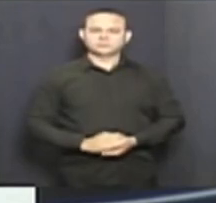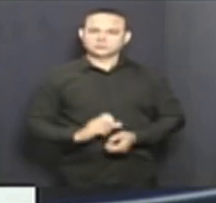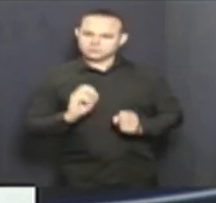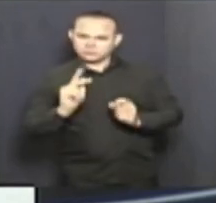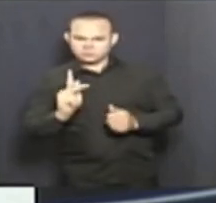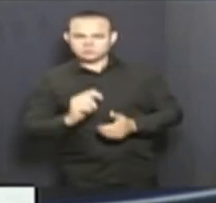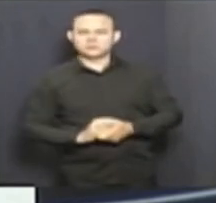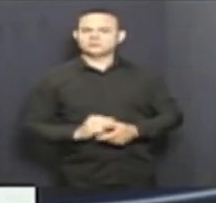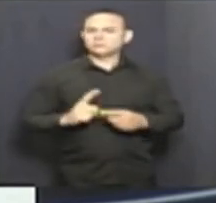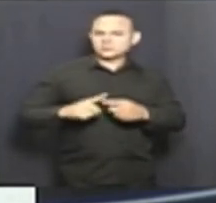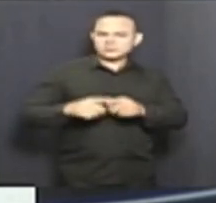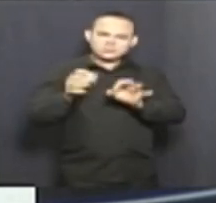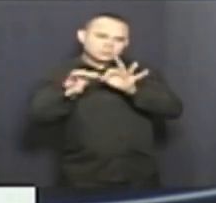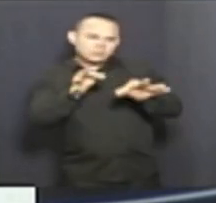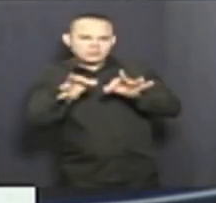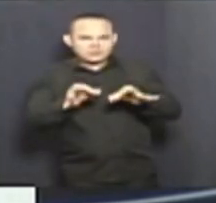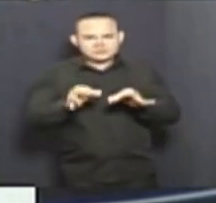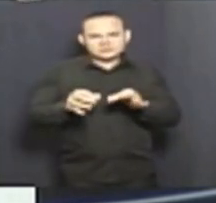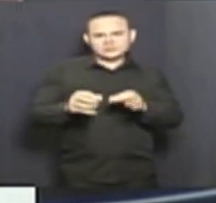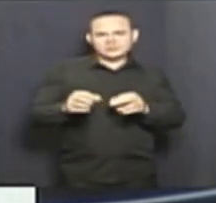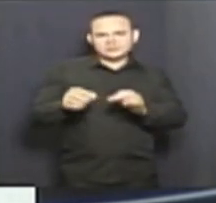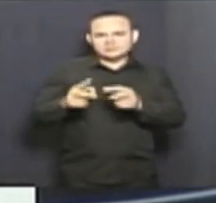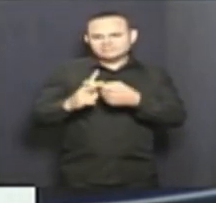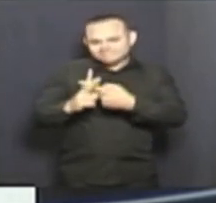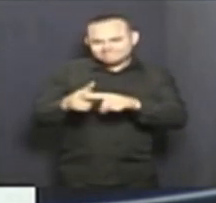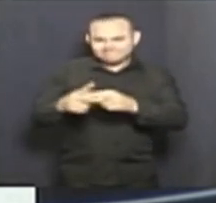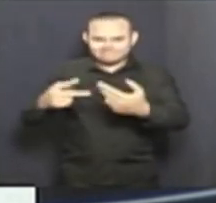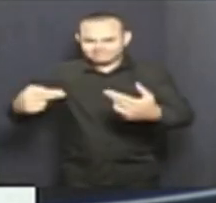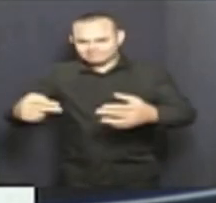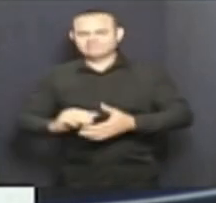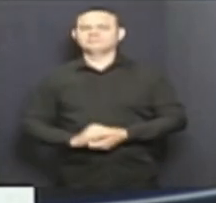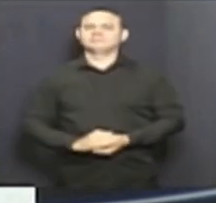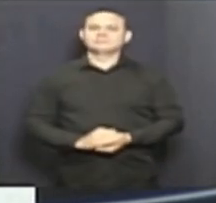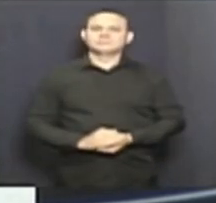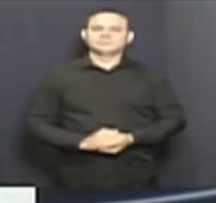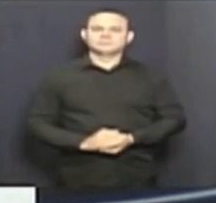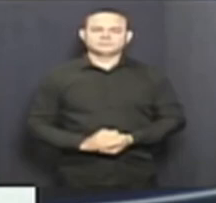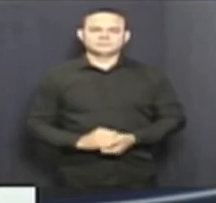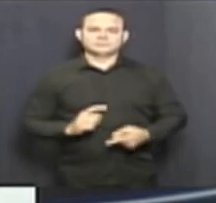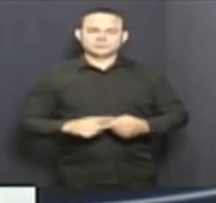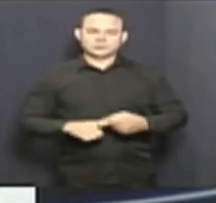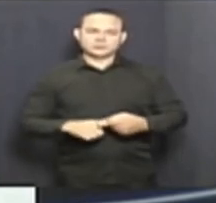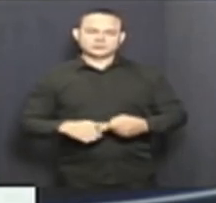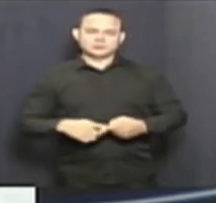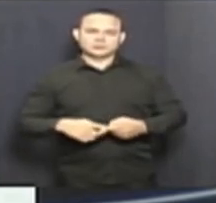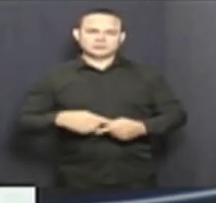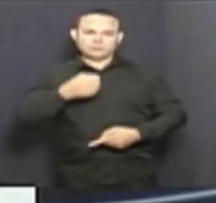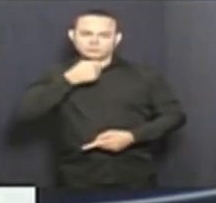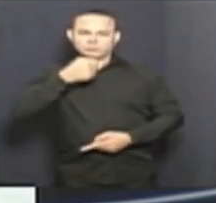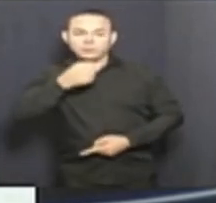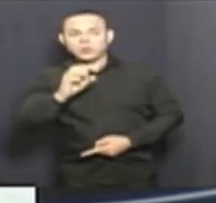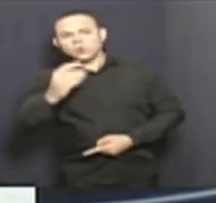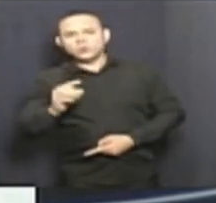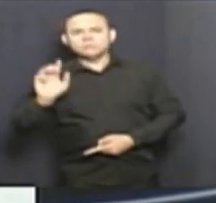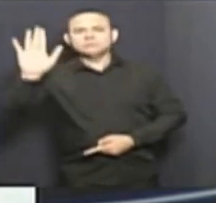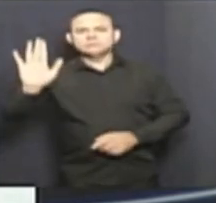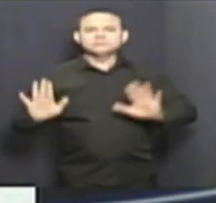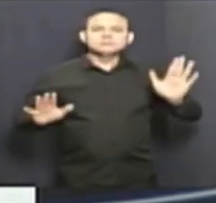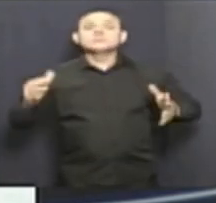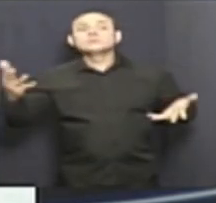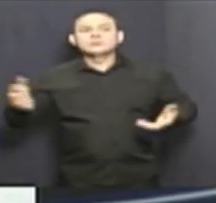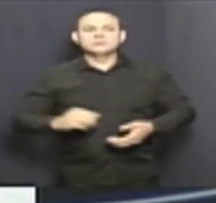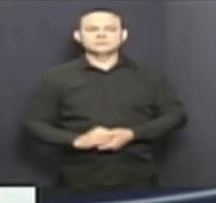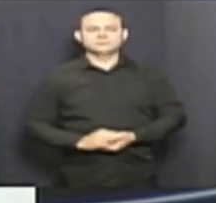já estamos consertando a gente acertar isso acho que esse é o melhor prefeito e prefere que eu avise pelo microfone o que eu faça gesto contra